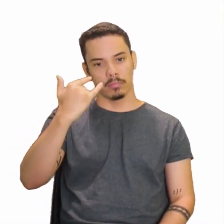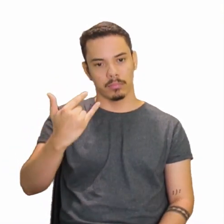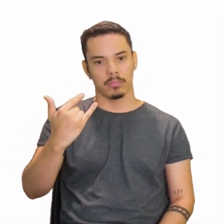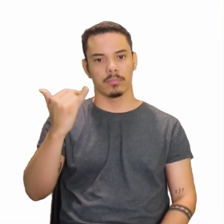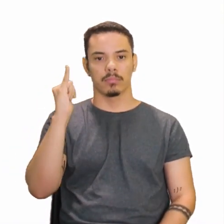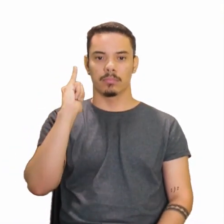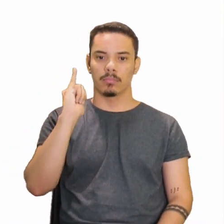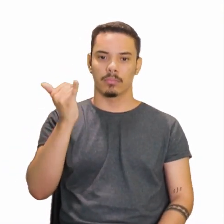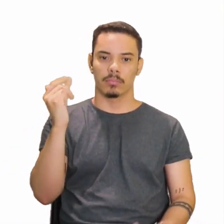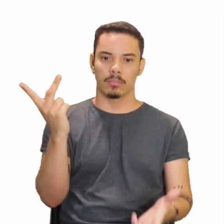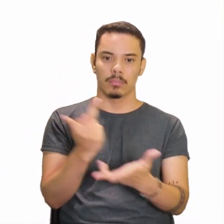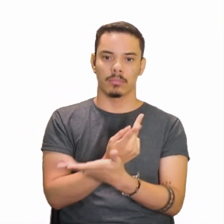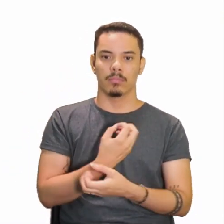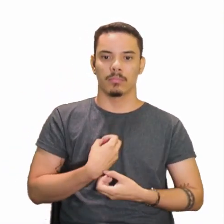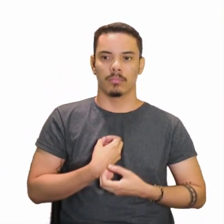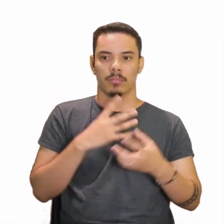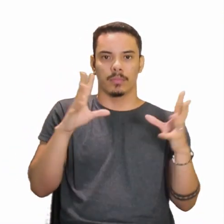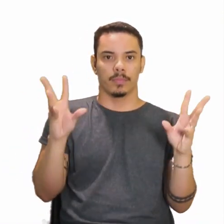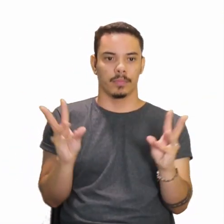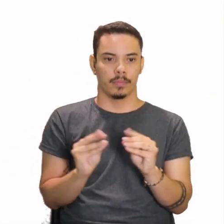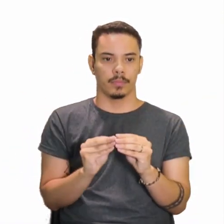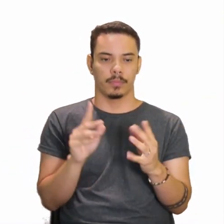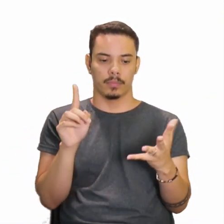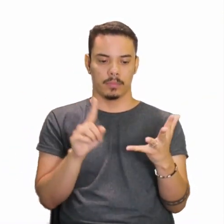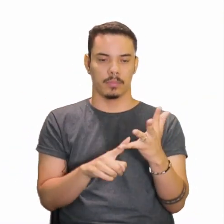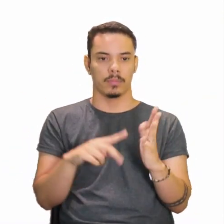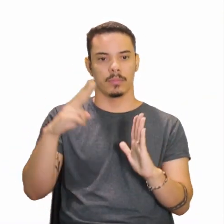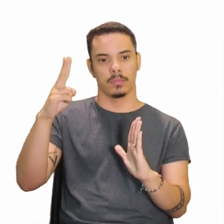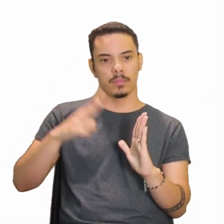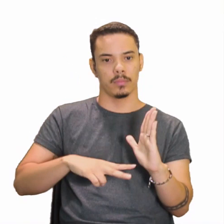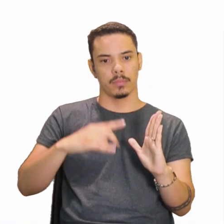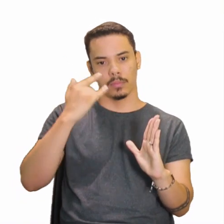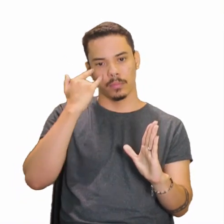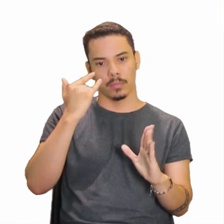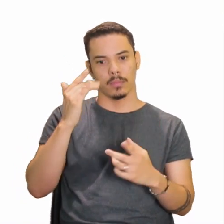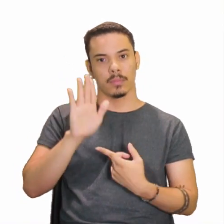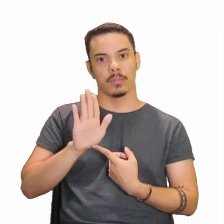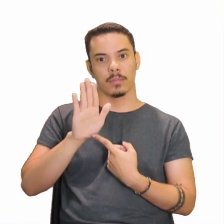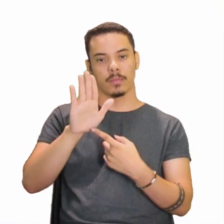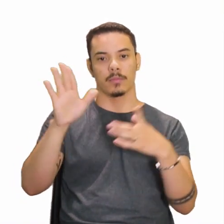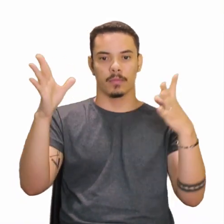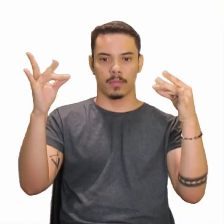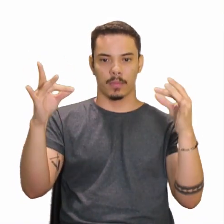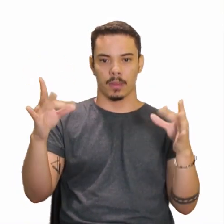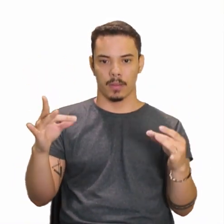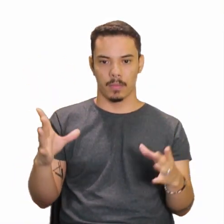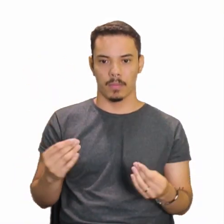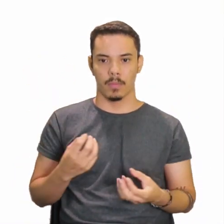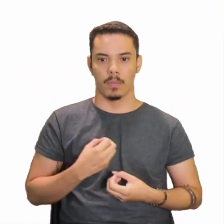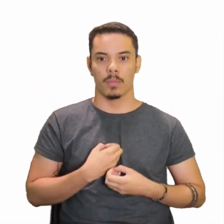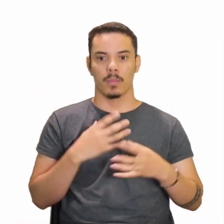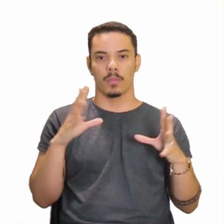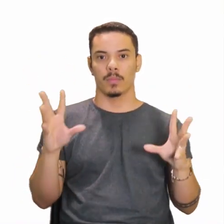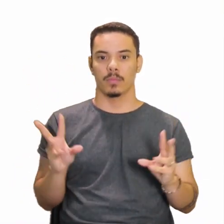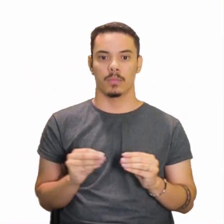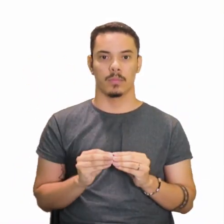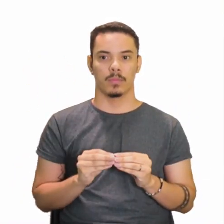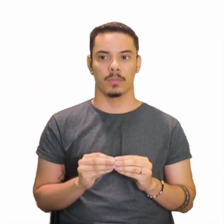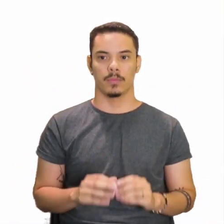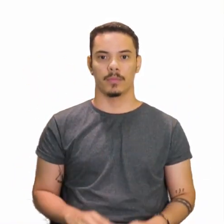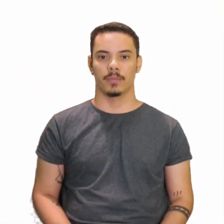narrativa de fatos, produção injuntiva. E. Leitura atraente, apresentação descritiva, produção